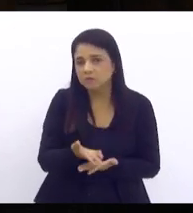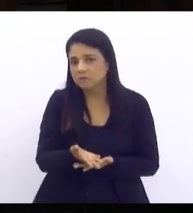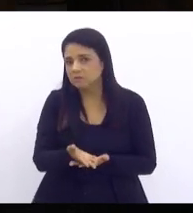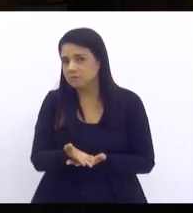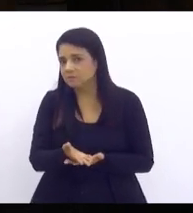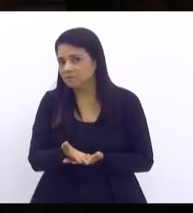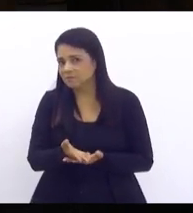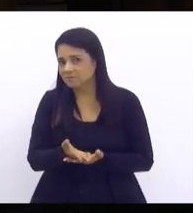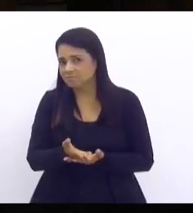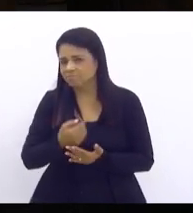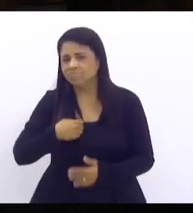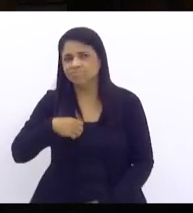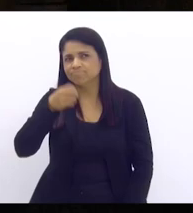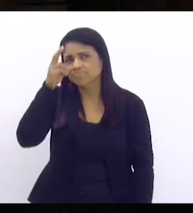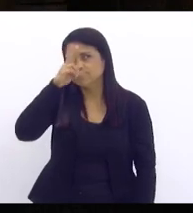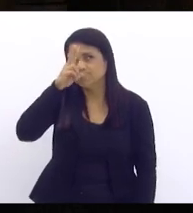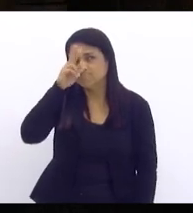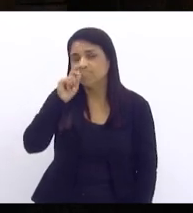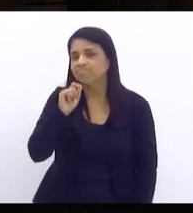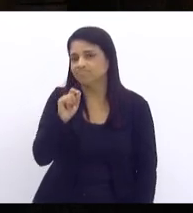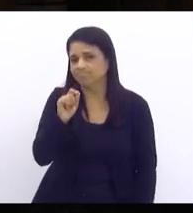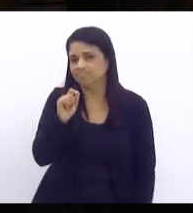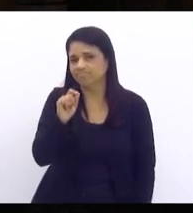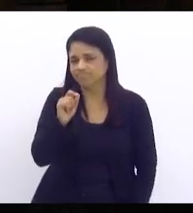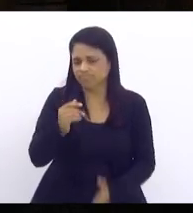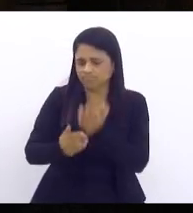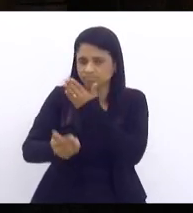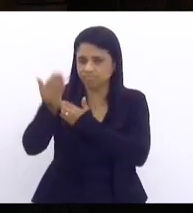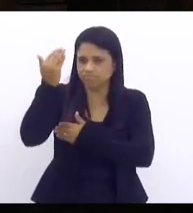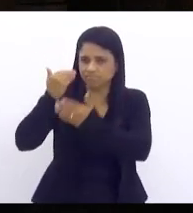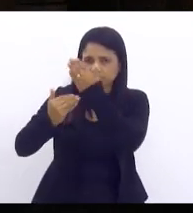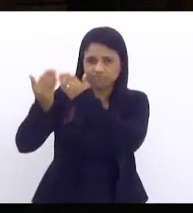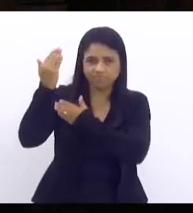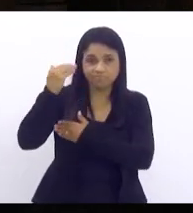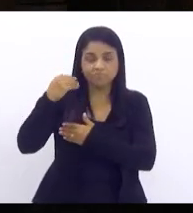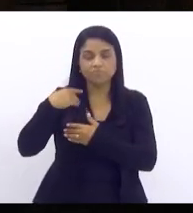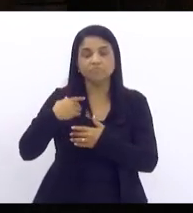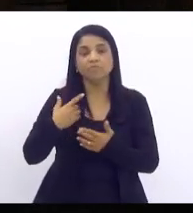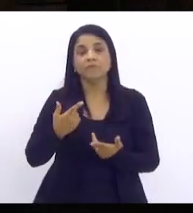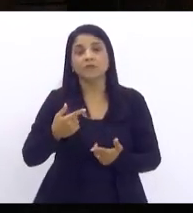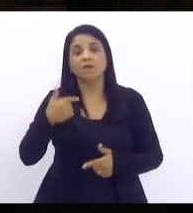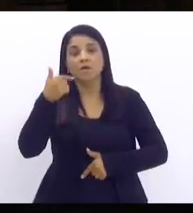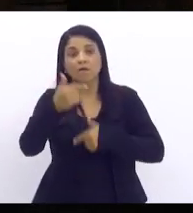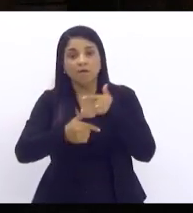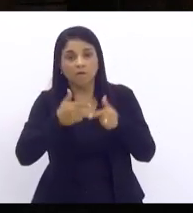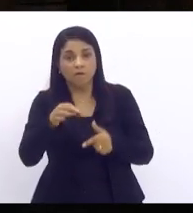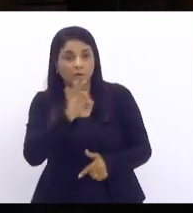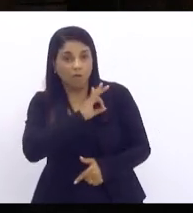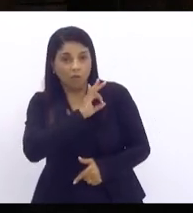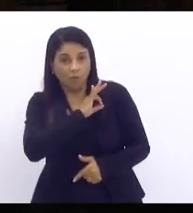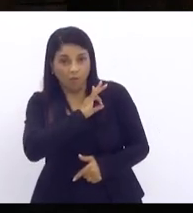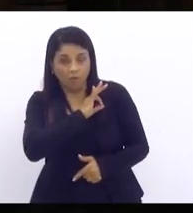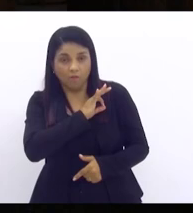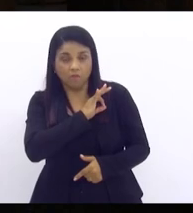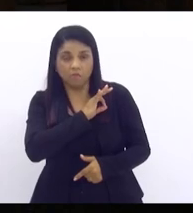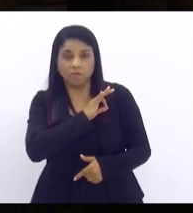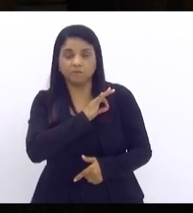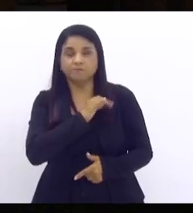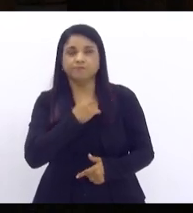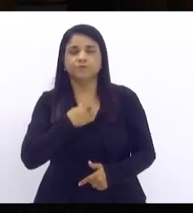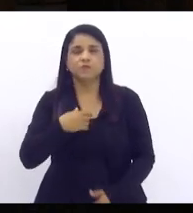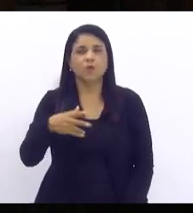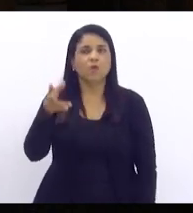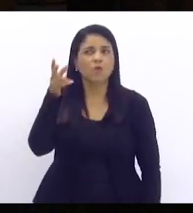lembrar um tempo, quando eu estava na ativa, em que eu escutei assim, eu nem estava na ativa nessa